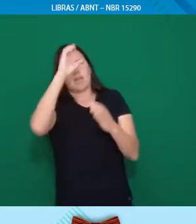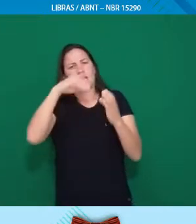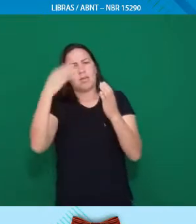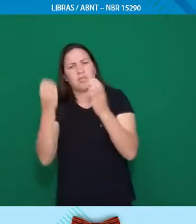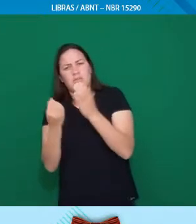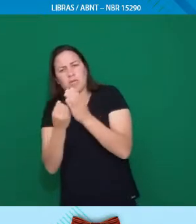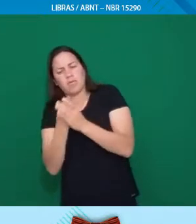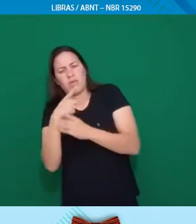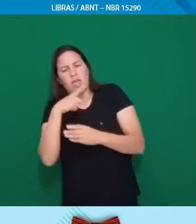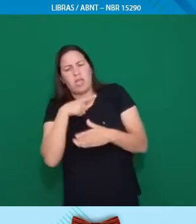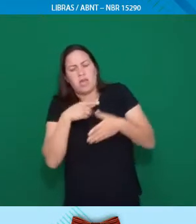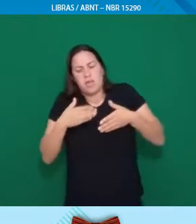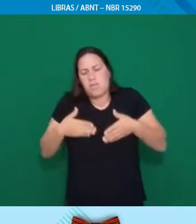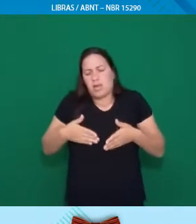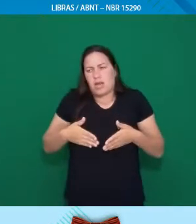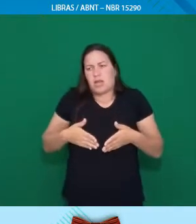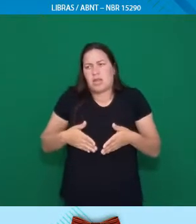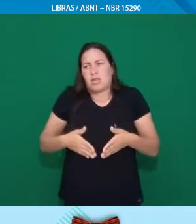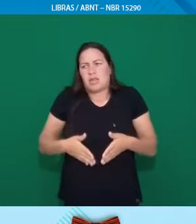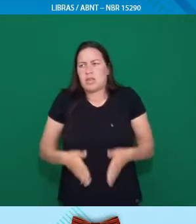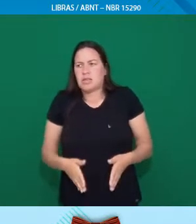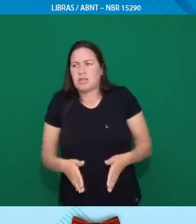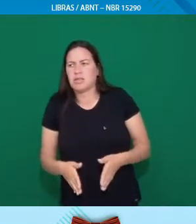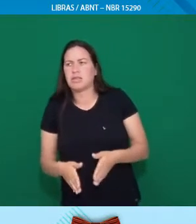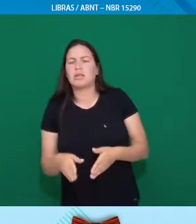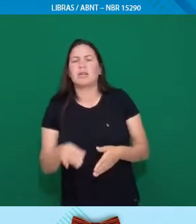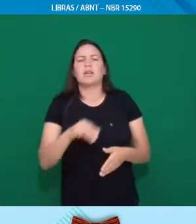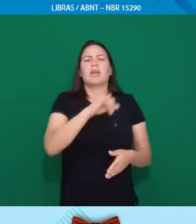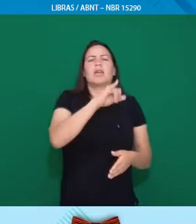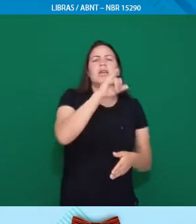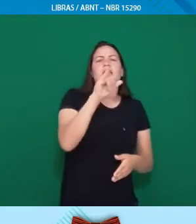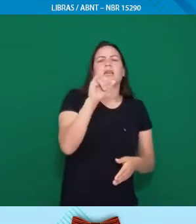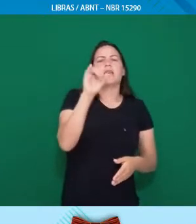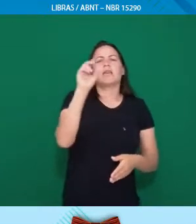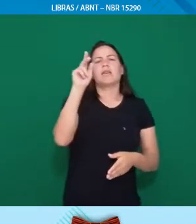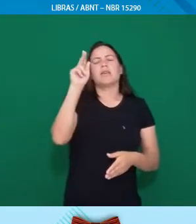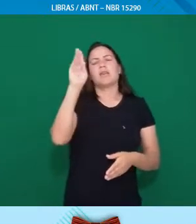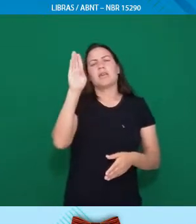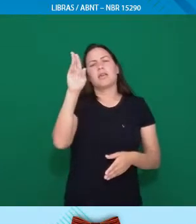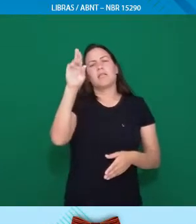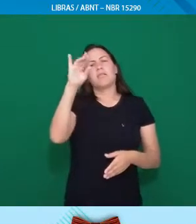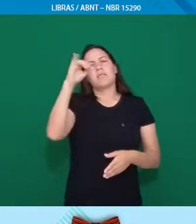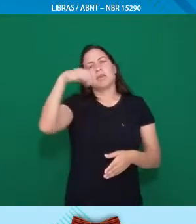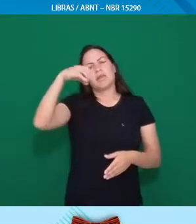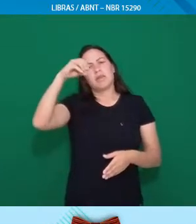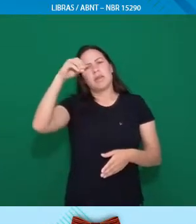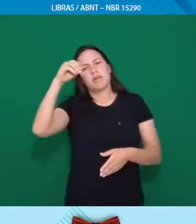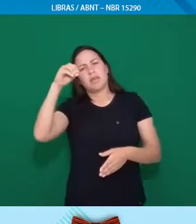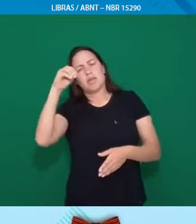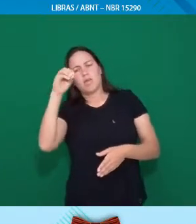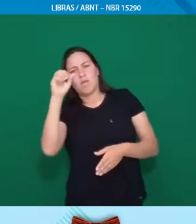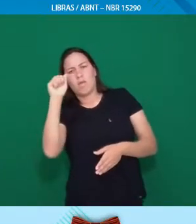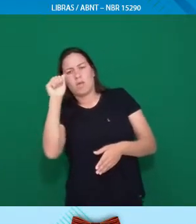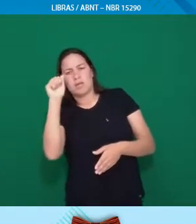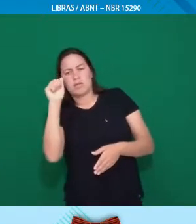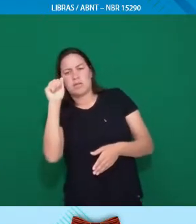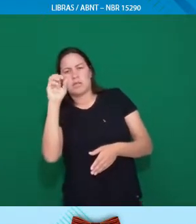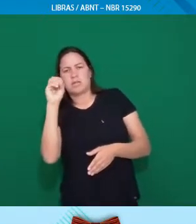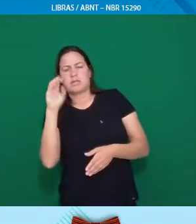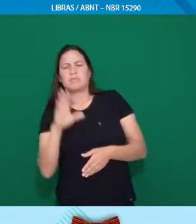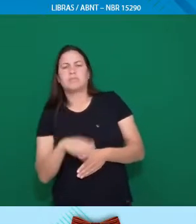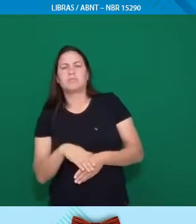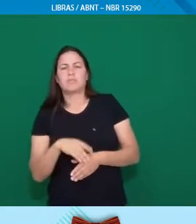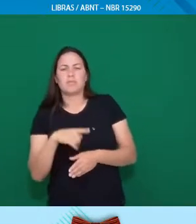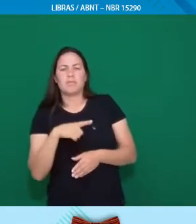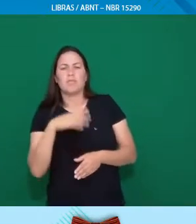então Campos Novos vai ter um centro de bilhões de surgiu a palavra agora